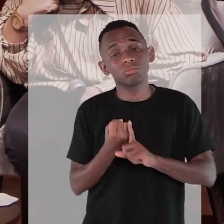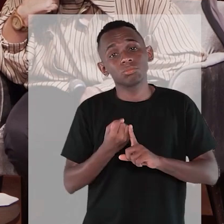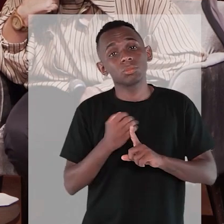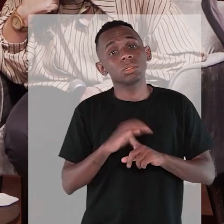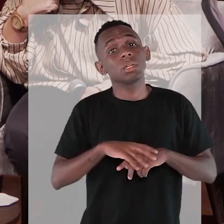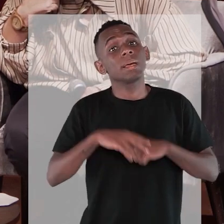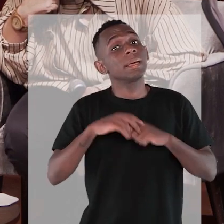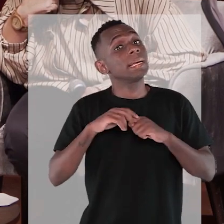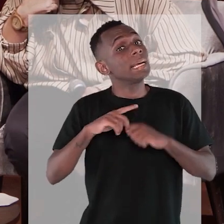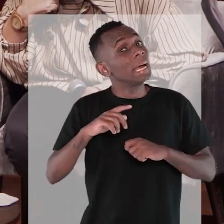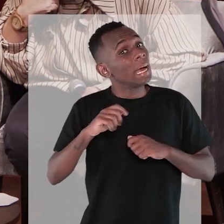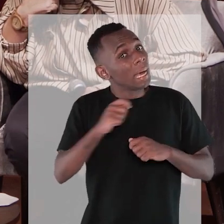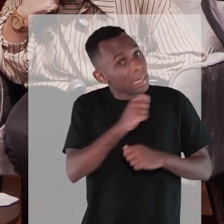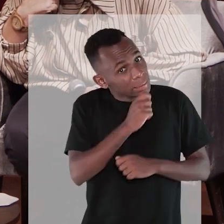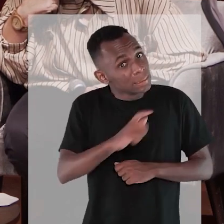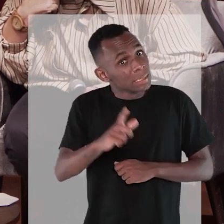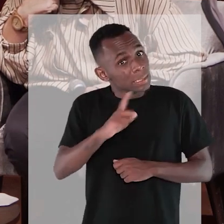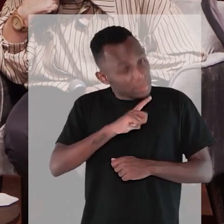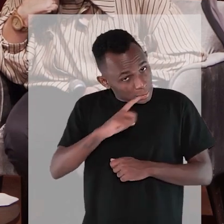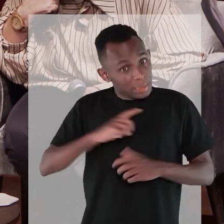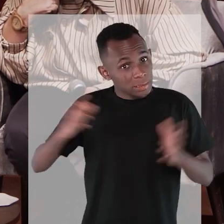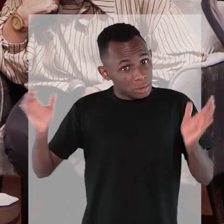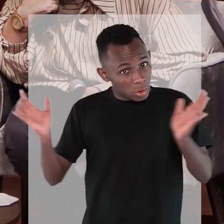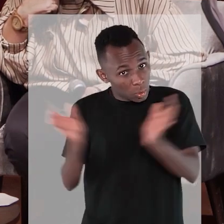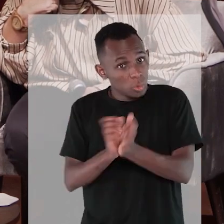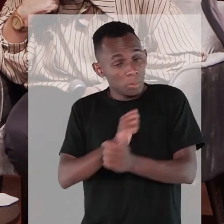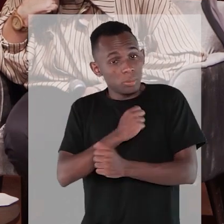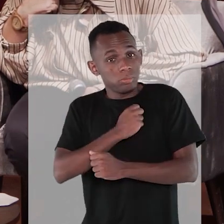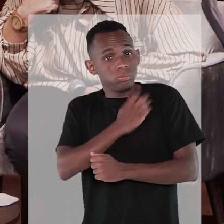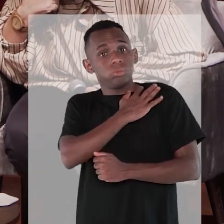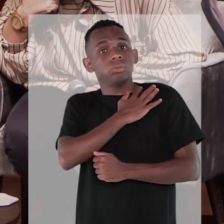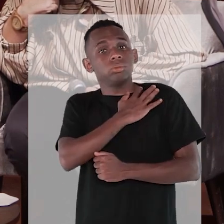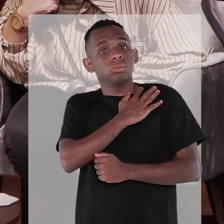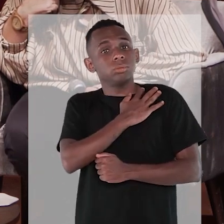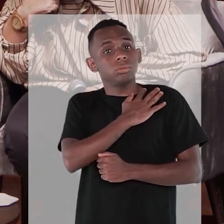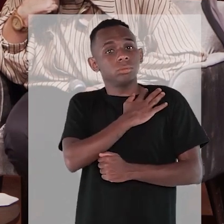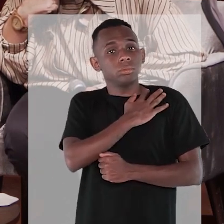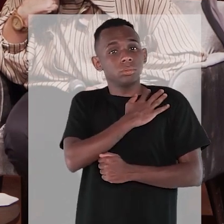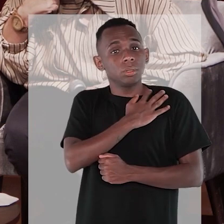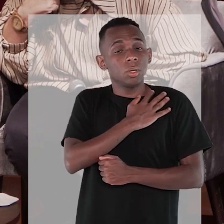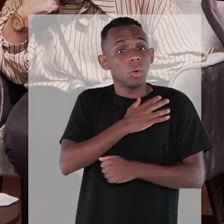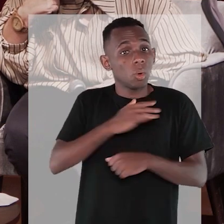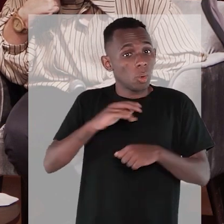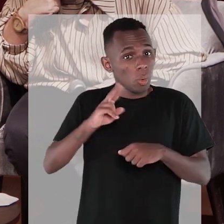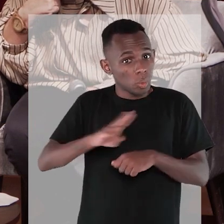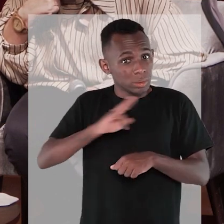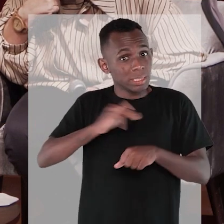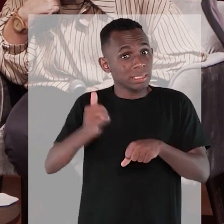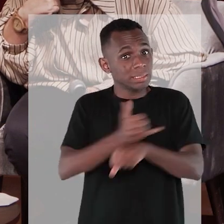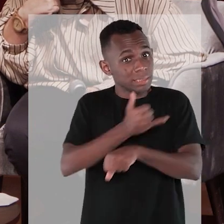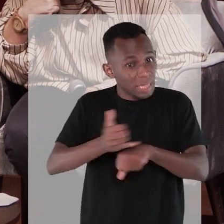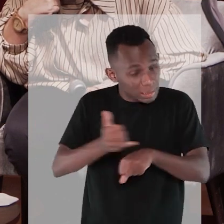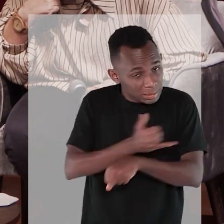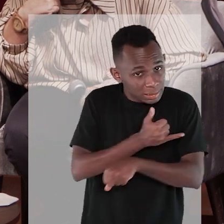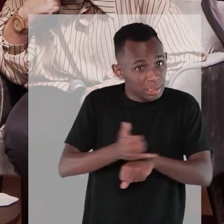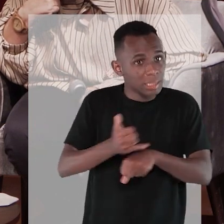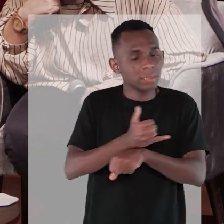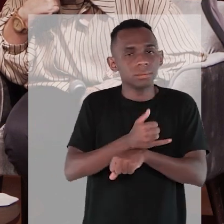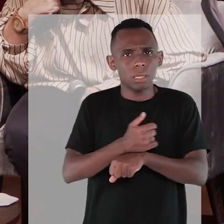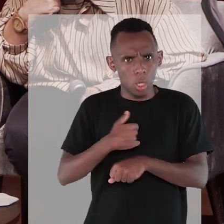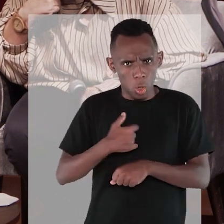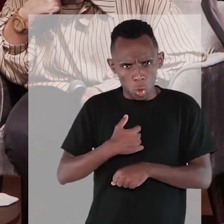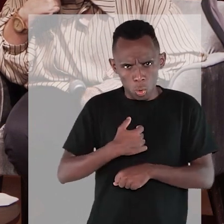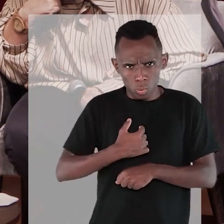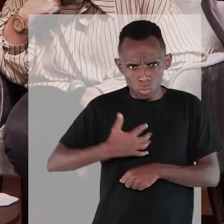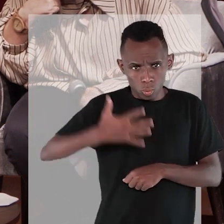uma possibilidade de que as Forças Armadas sejam usadas como esse instrumento de capilaridade. Eu não estou afirmando